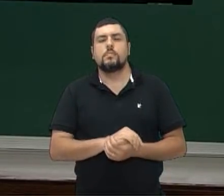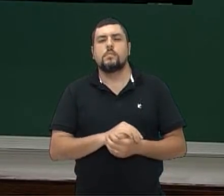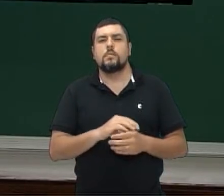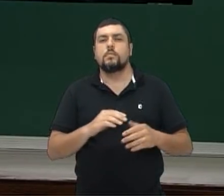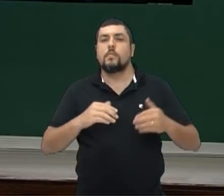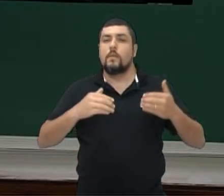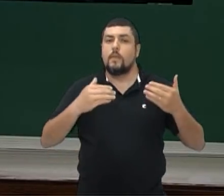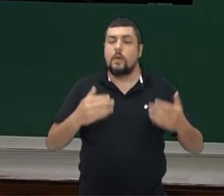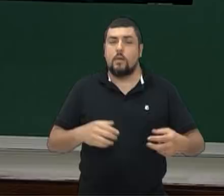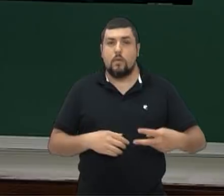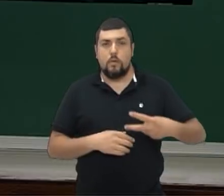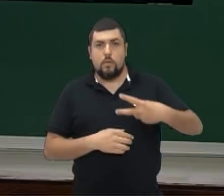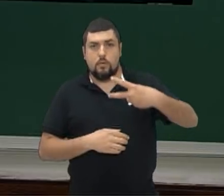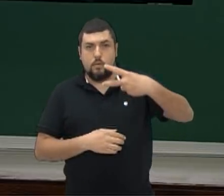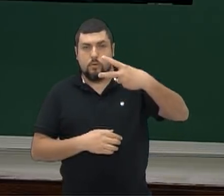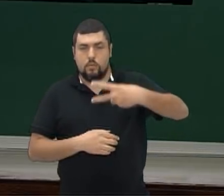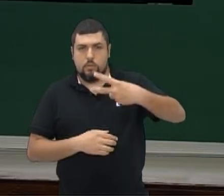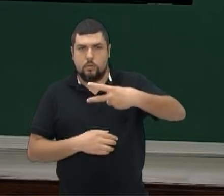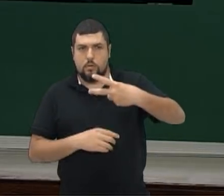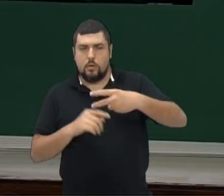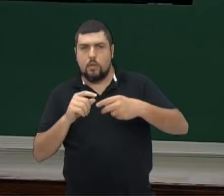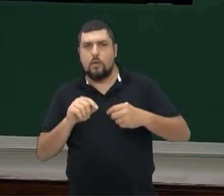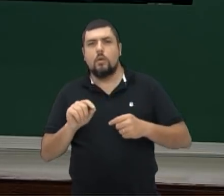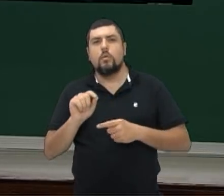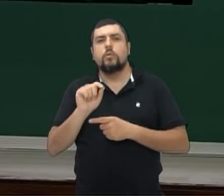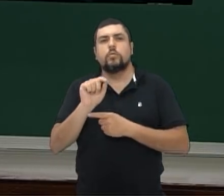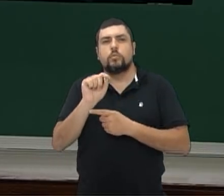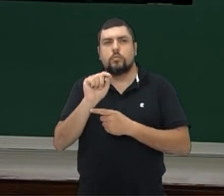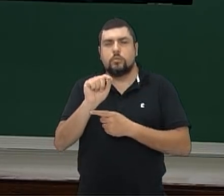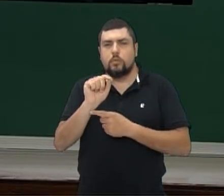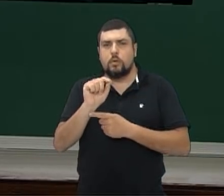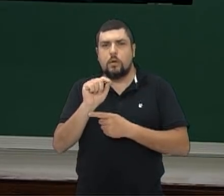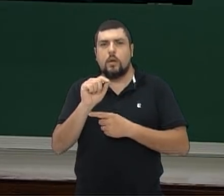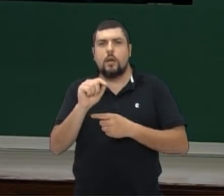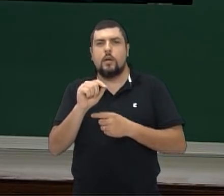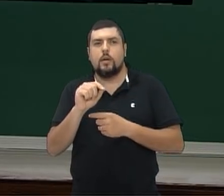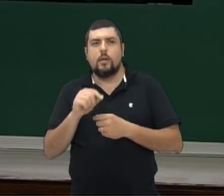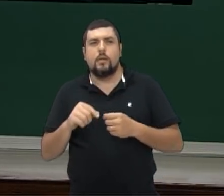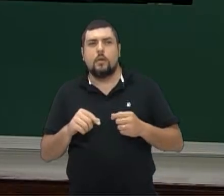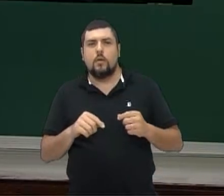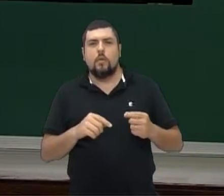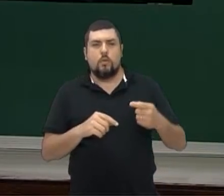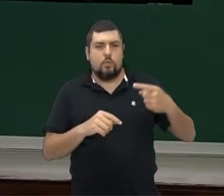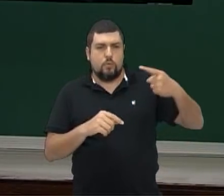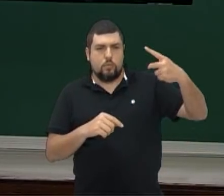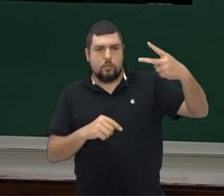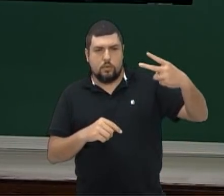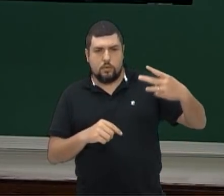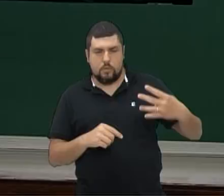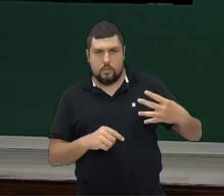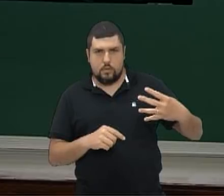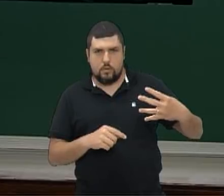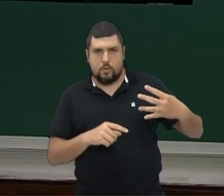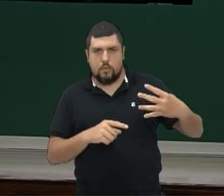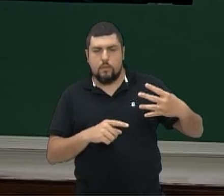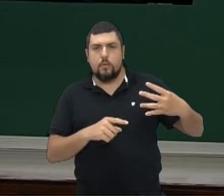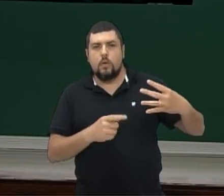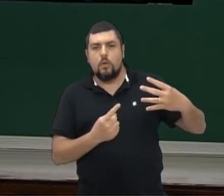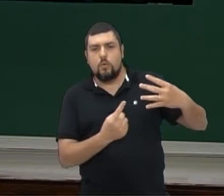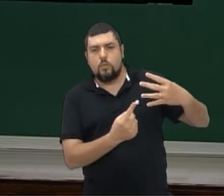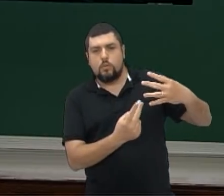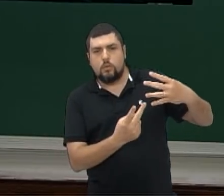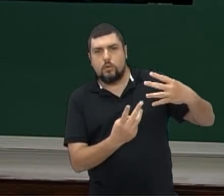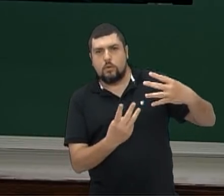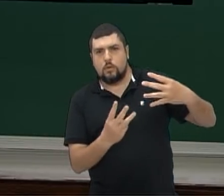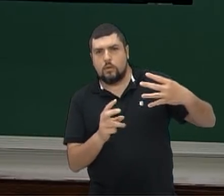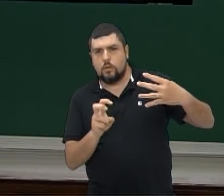do segundo jardim, que foi proposto pelo prefeito, ela tem 1, 2, 3 e 4 na lateral e 1,